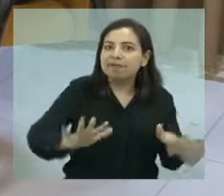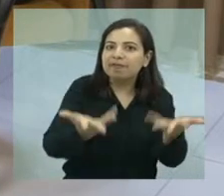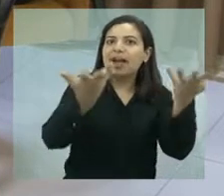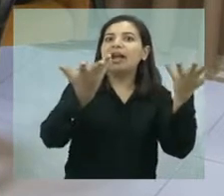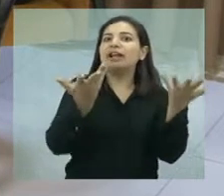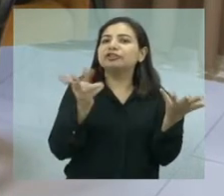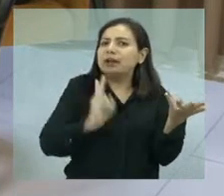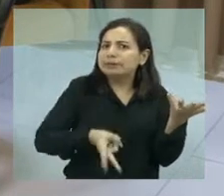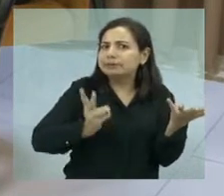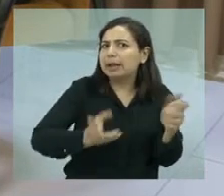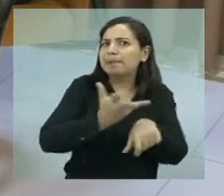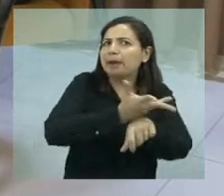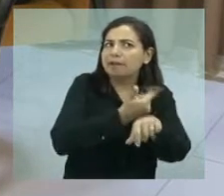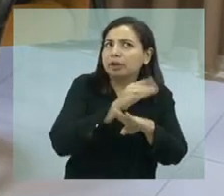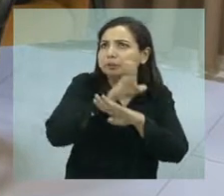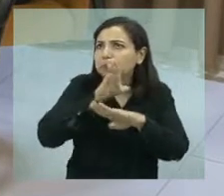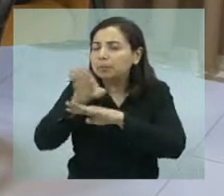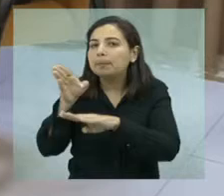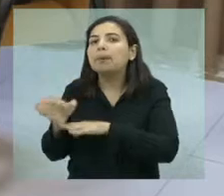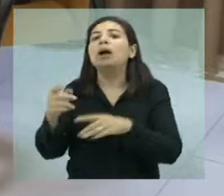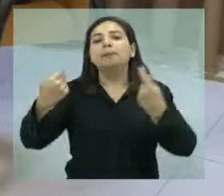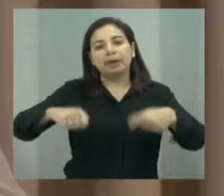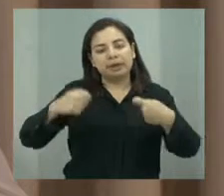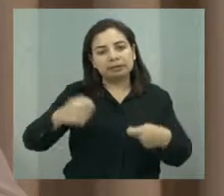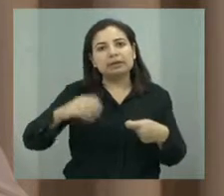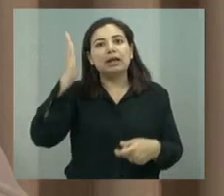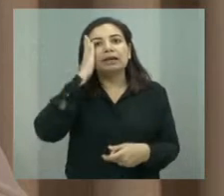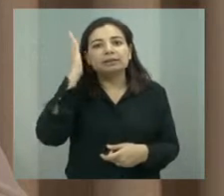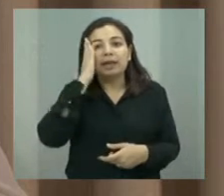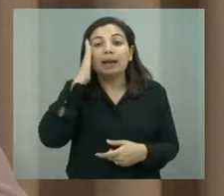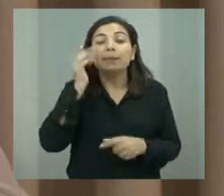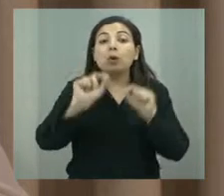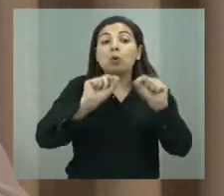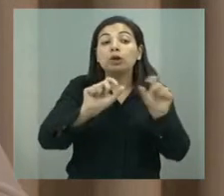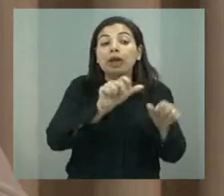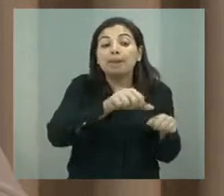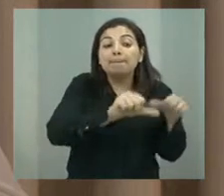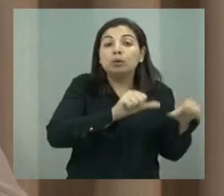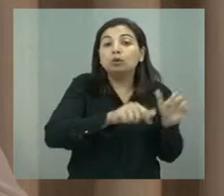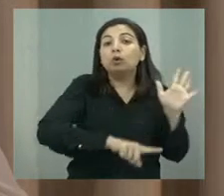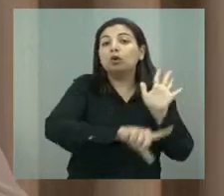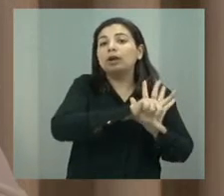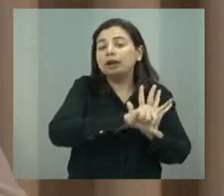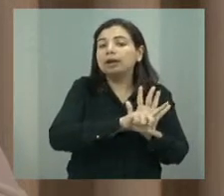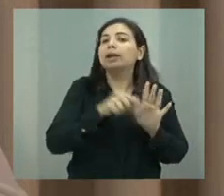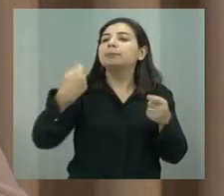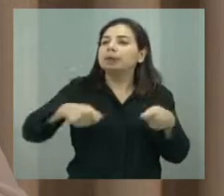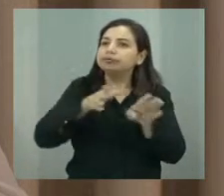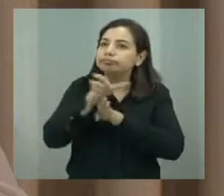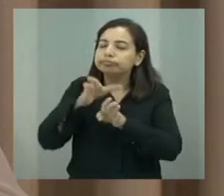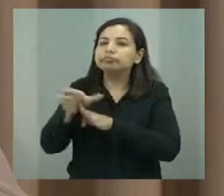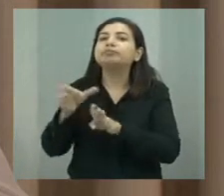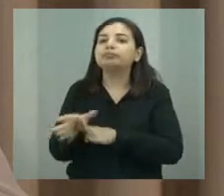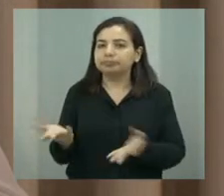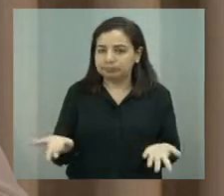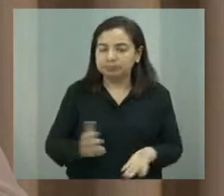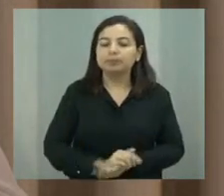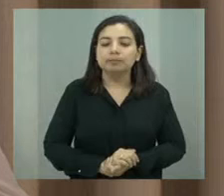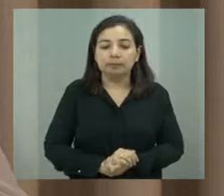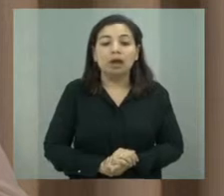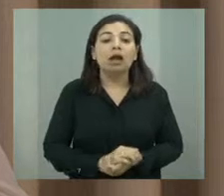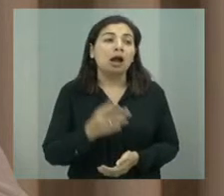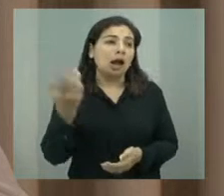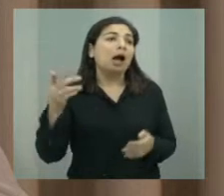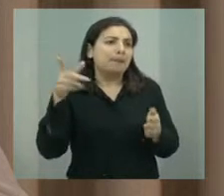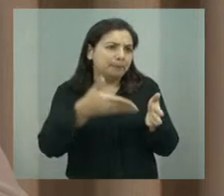nessas pessoas, não é isso? Foi Exatamente. Essa modificação? Era uma coisa que o setor, né, pedia muito, porque eles achavam que a lei antiga